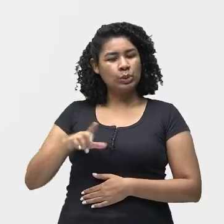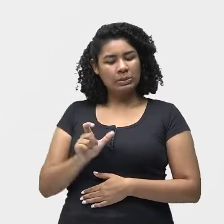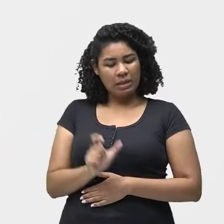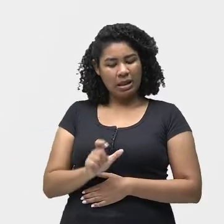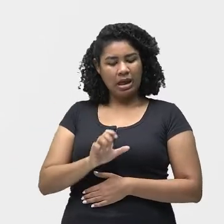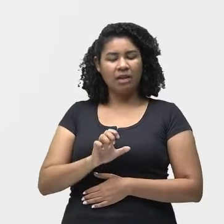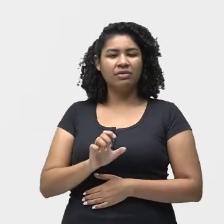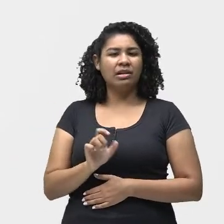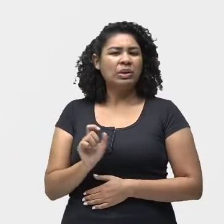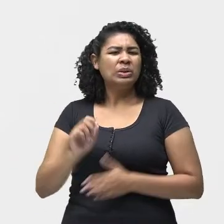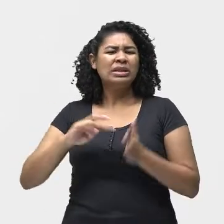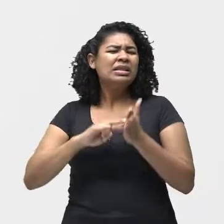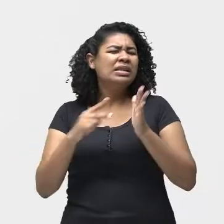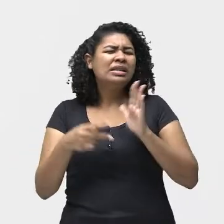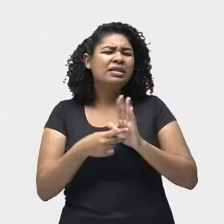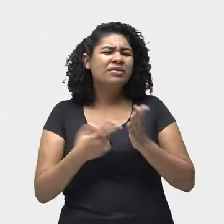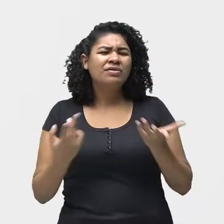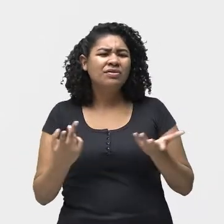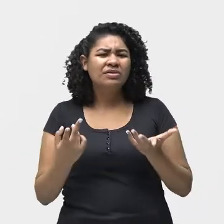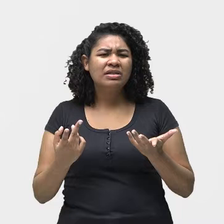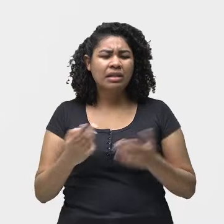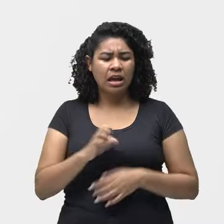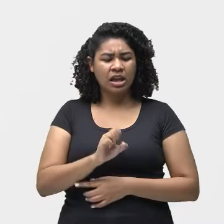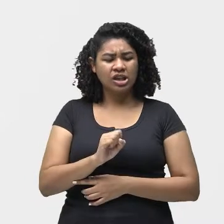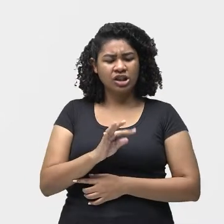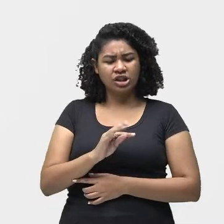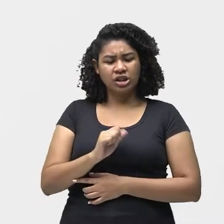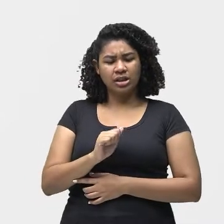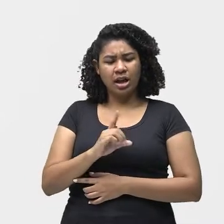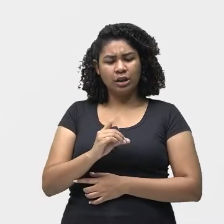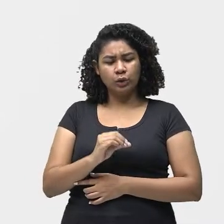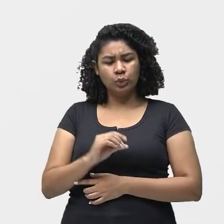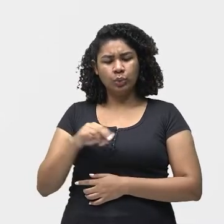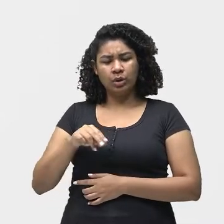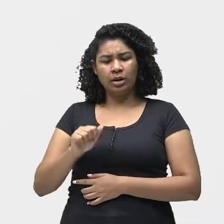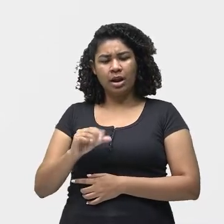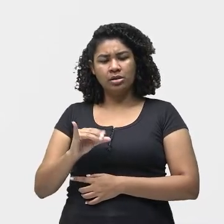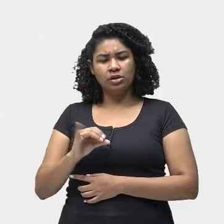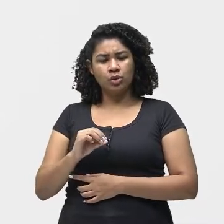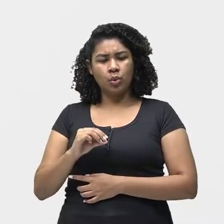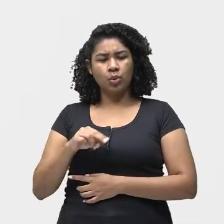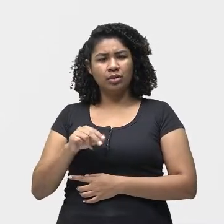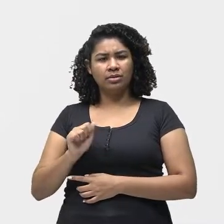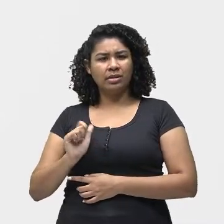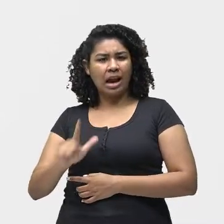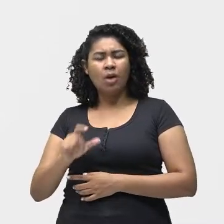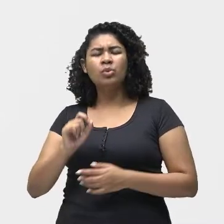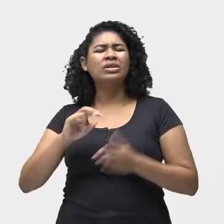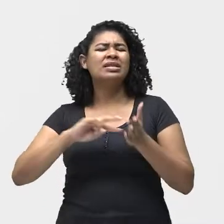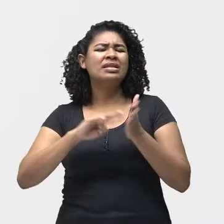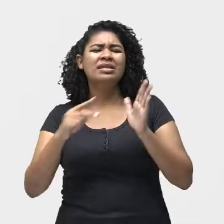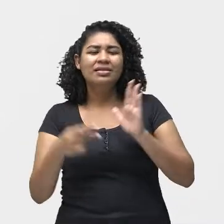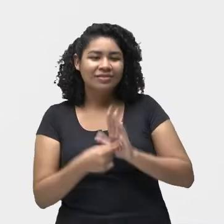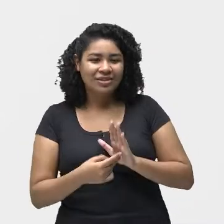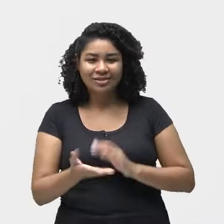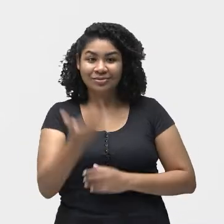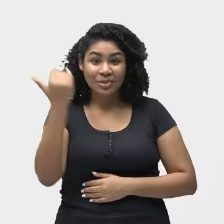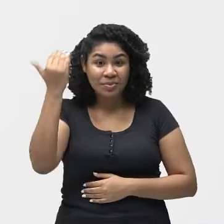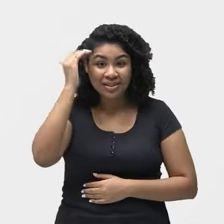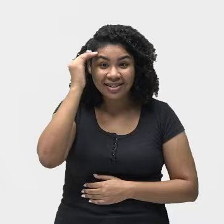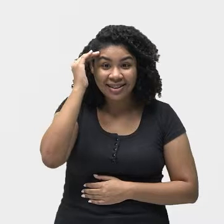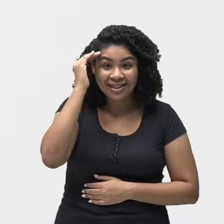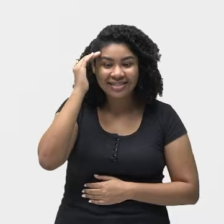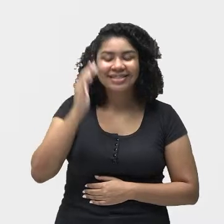que significa? O que é um Estado Nacional? Então me acompanhe no texto para a gente começar a entender o que significa esse